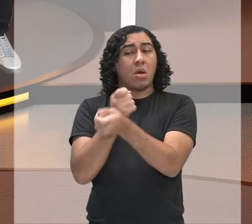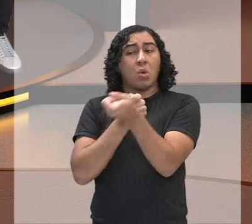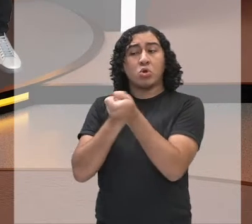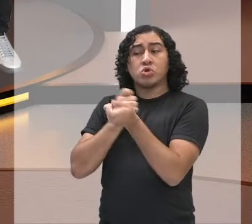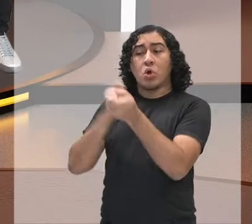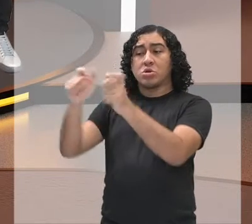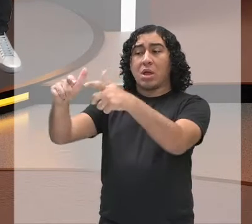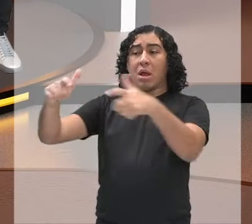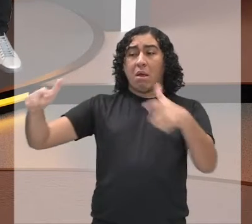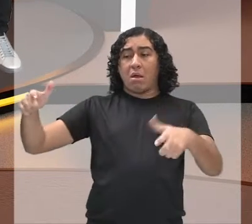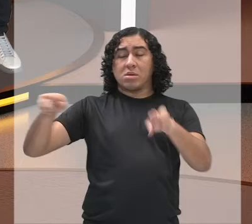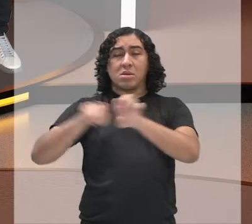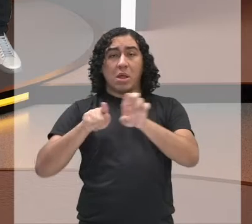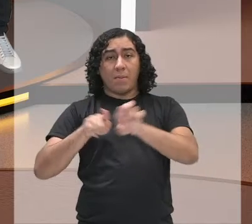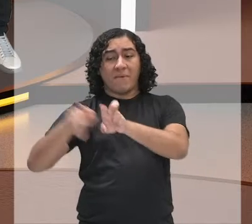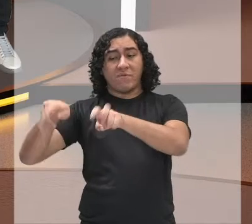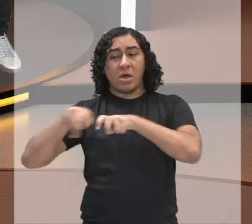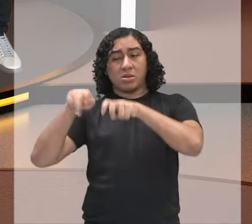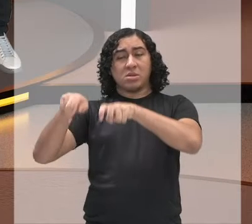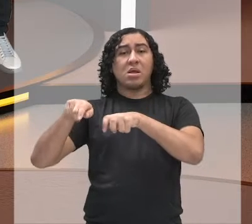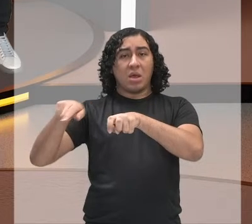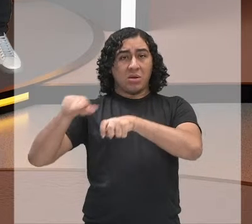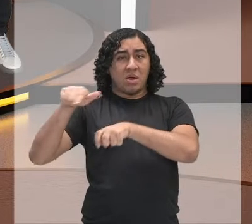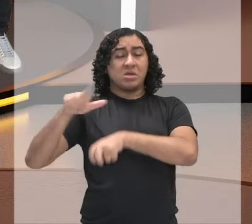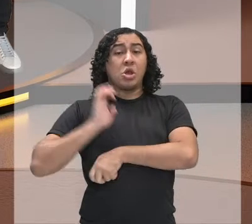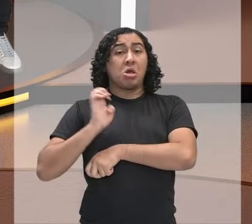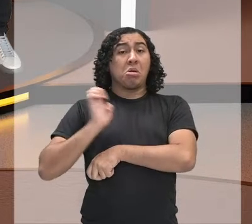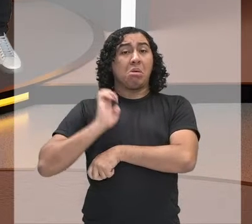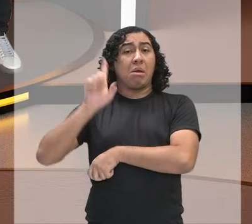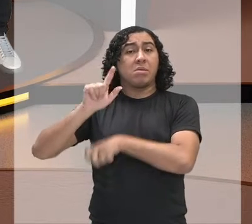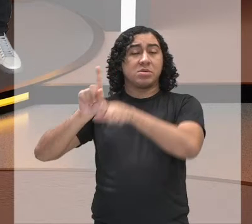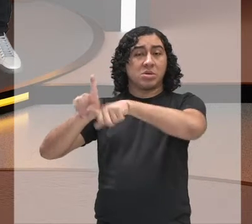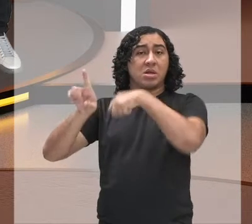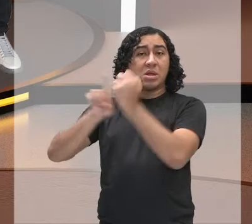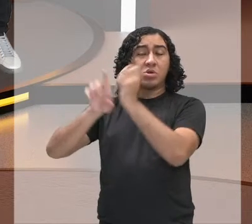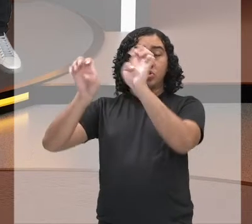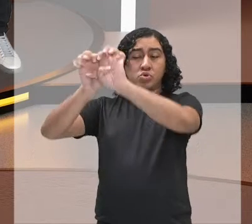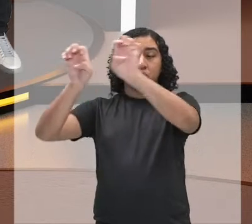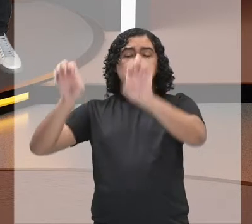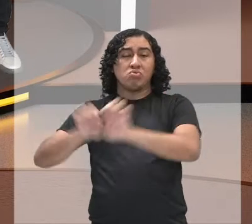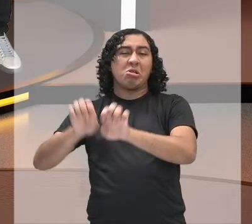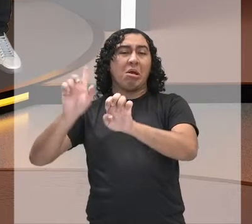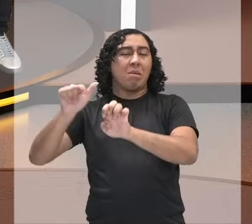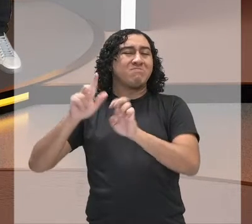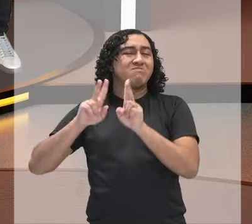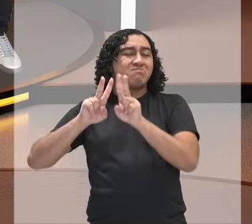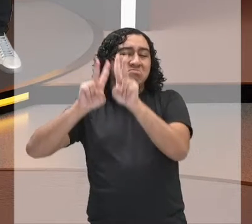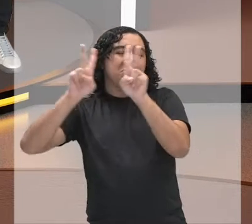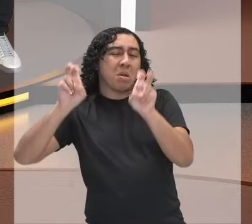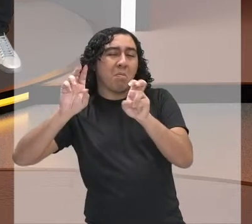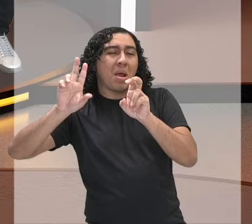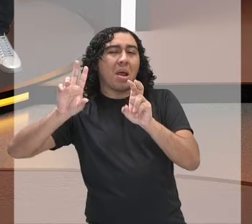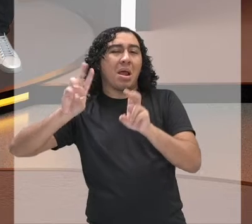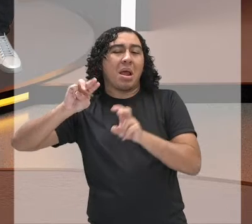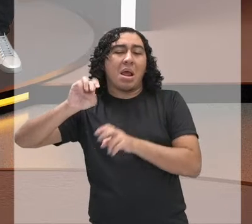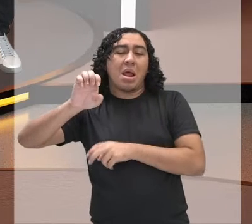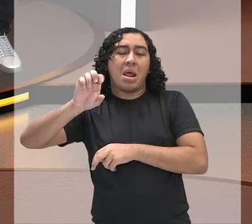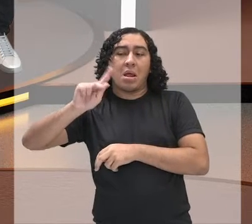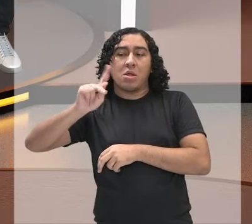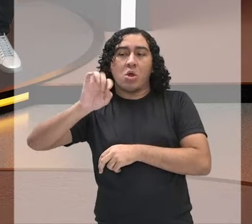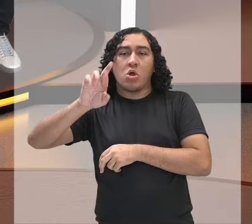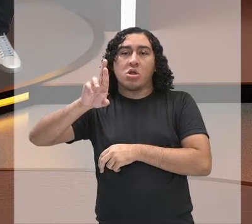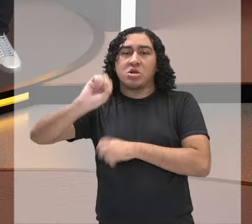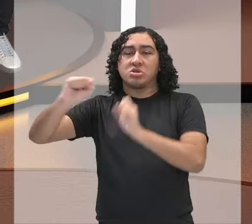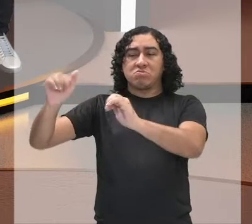grandes fazendeiros, que eram a aristocracia, era a sociedade. Eles eram os melhores. E não é verdade que eles se acham os